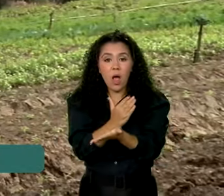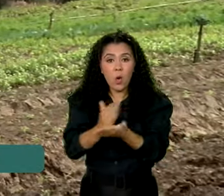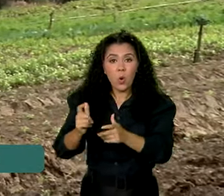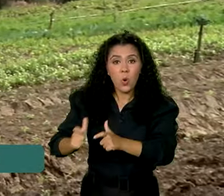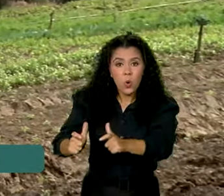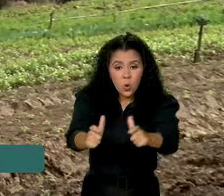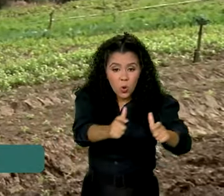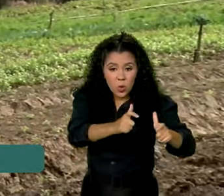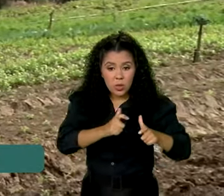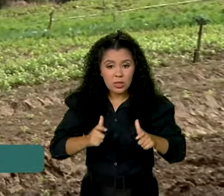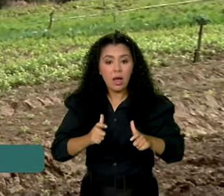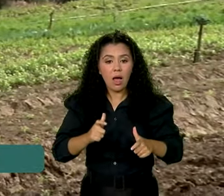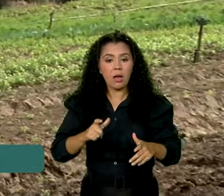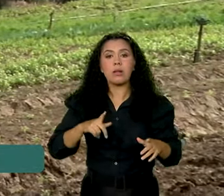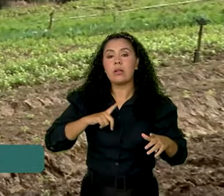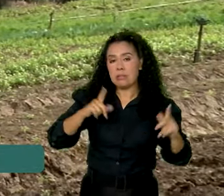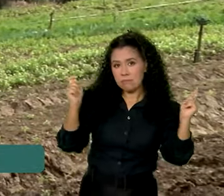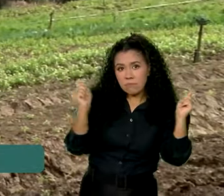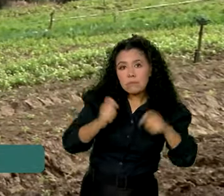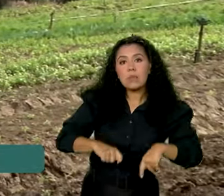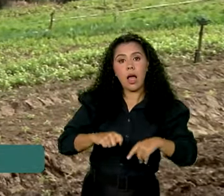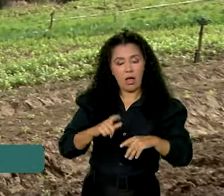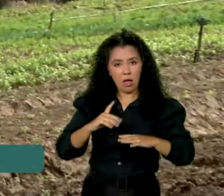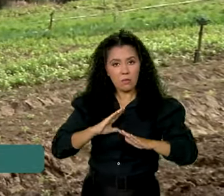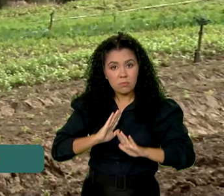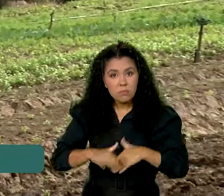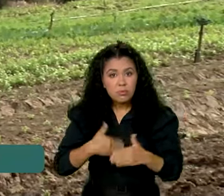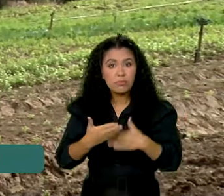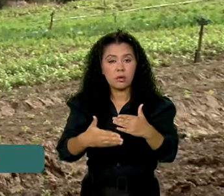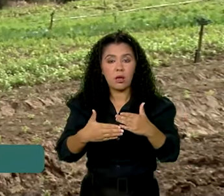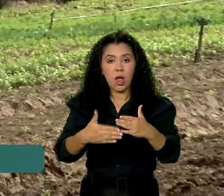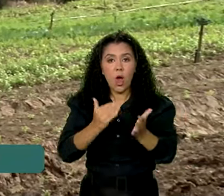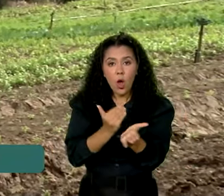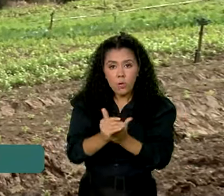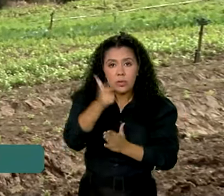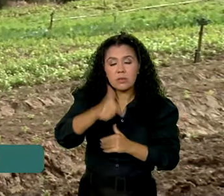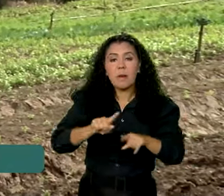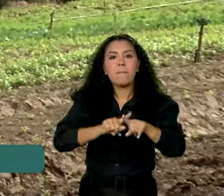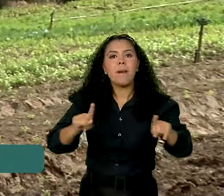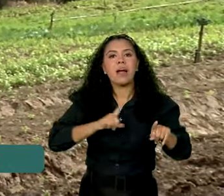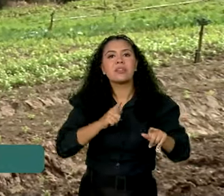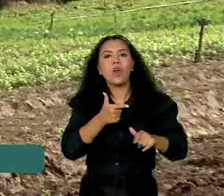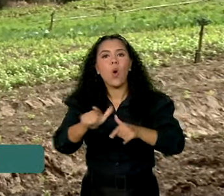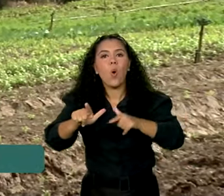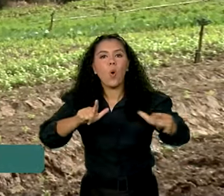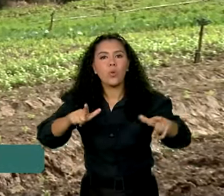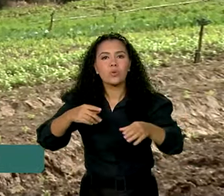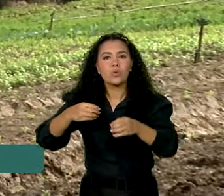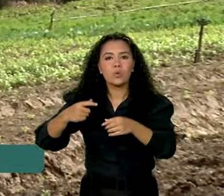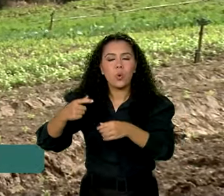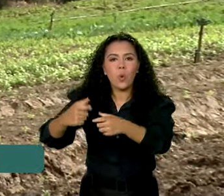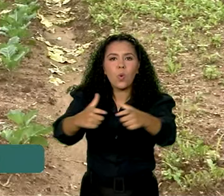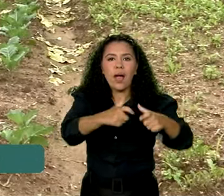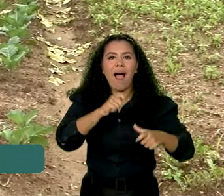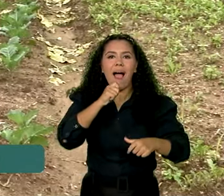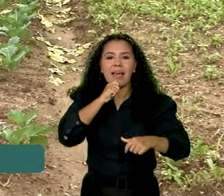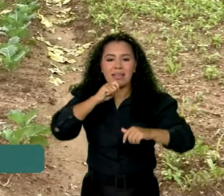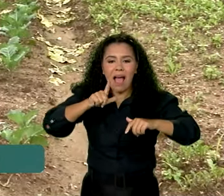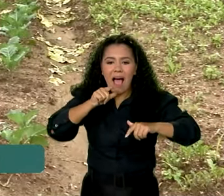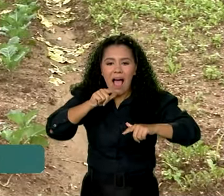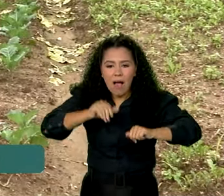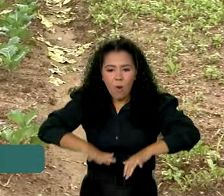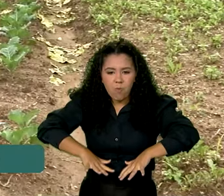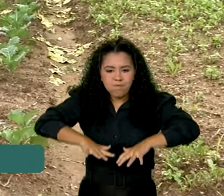é possível pensar em recomeçar, mas em muitos outros, tudo ainda está debaixo d'água. Mas